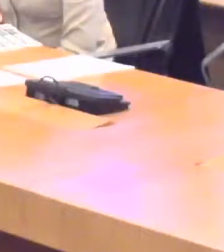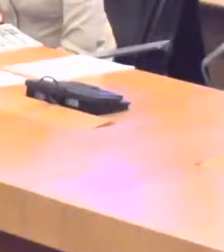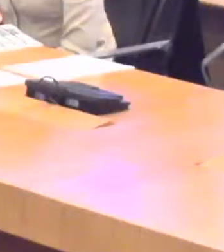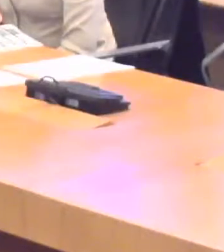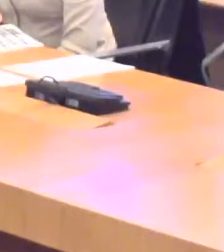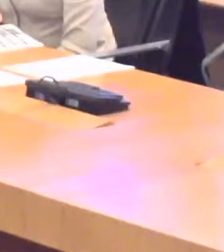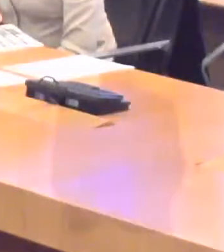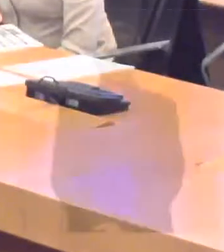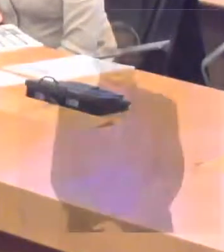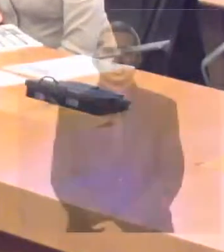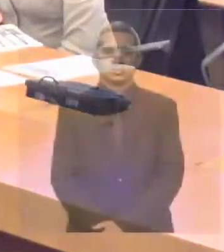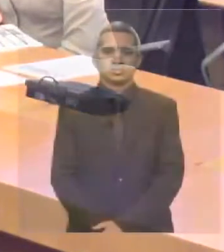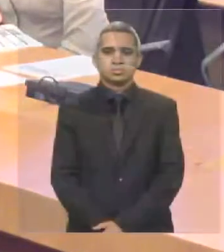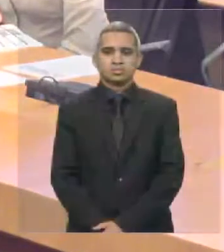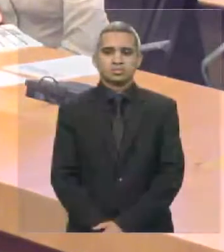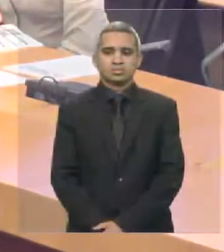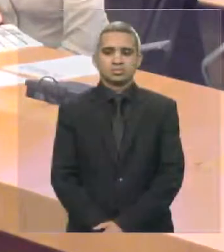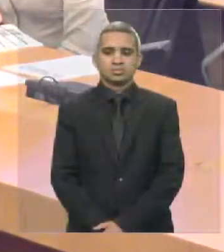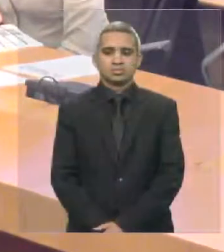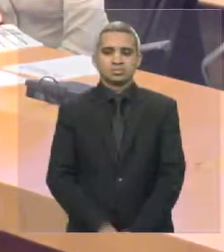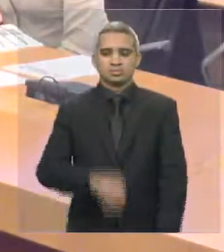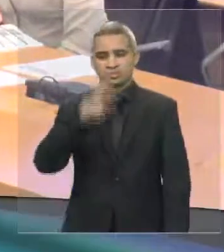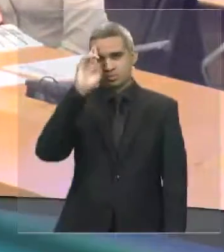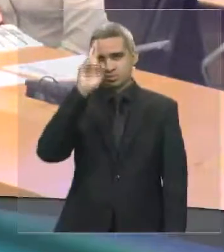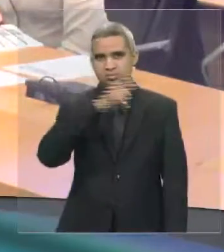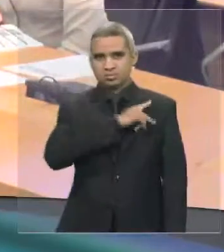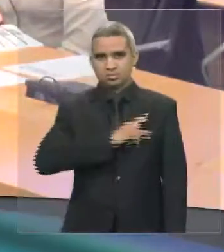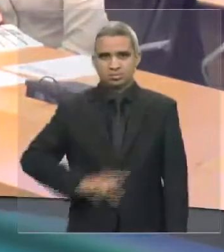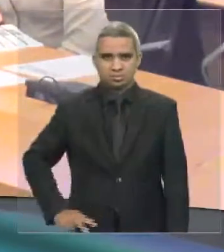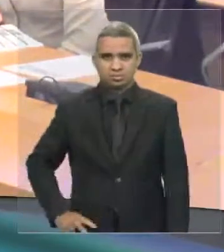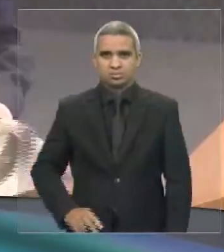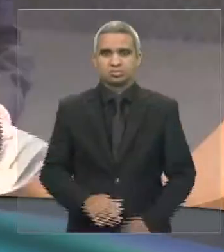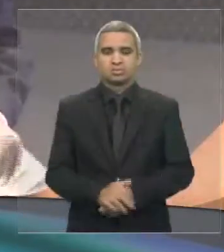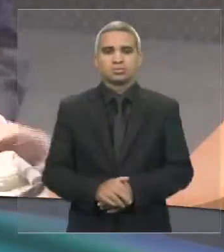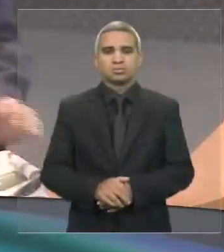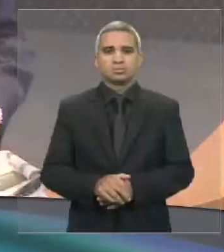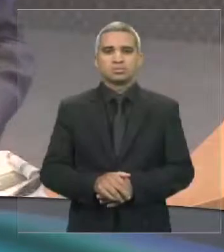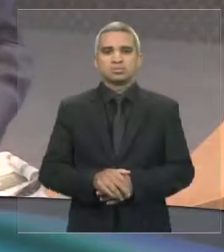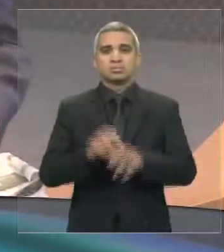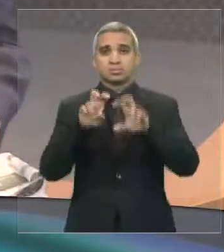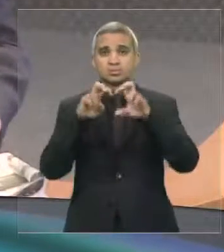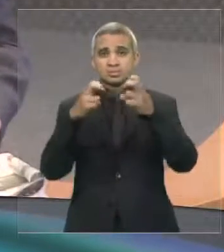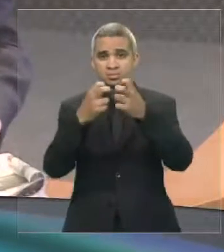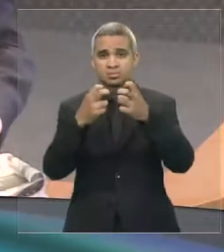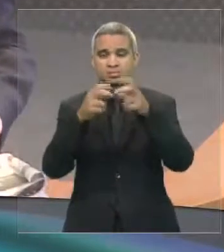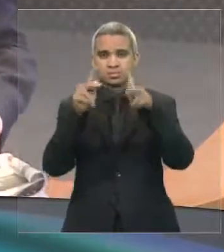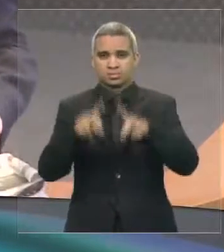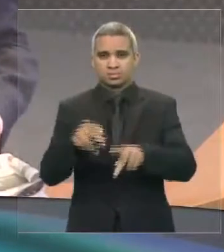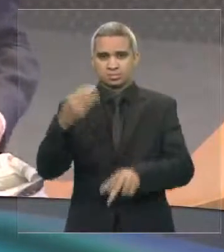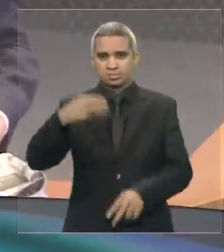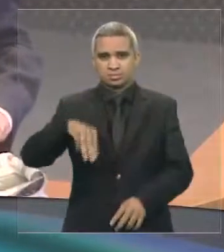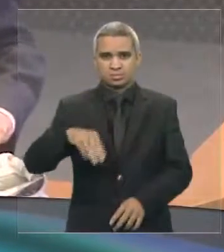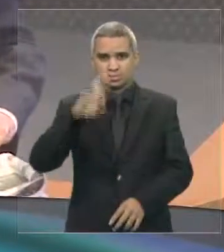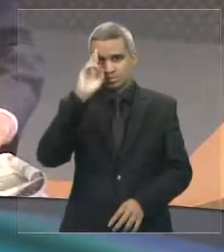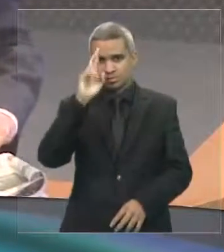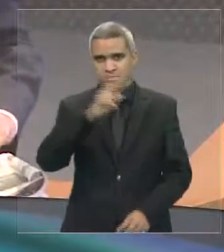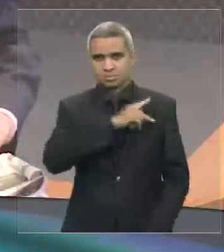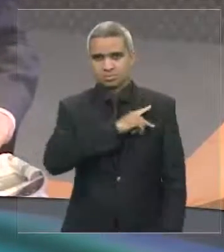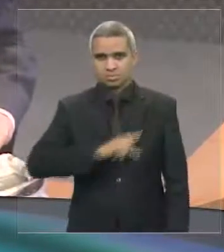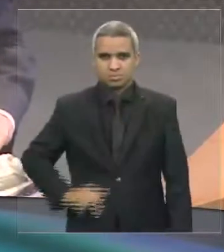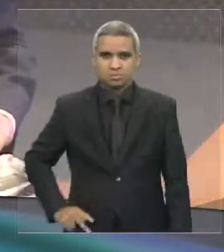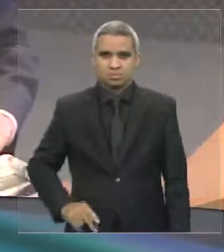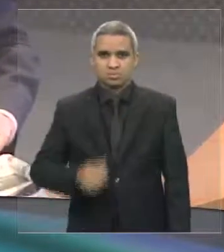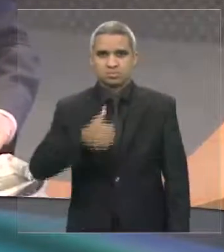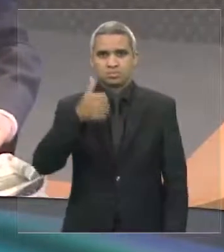Senhor presidente, colegas parlamentares, imprensa, galeria, servidores, povo do Maranhão. Senhor presidente, eu gostaria primeiro de